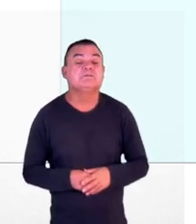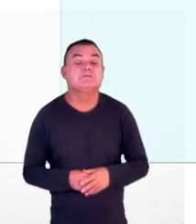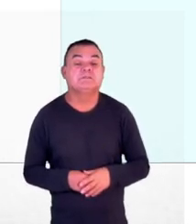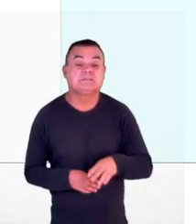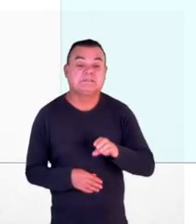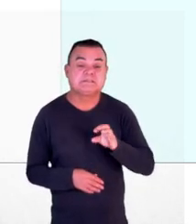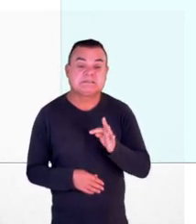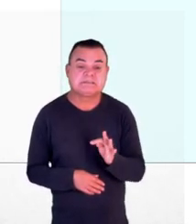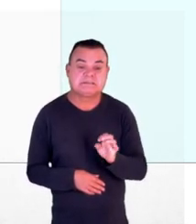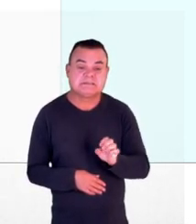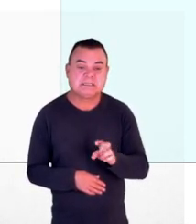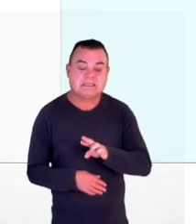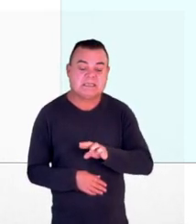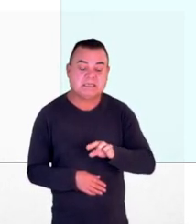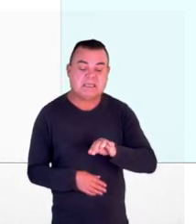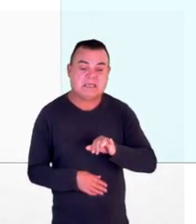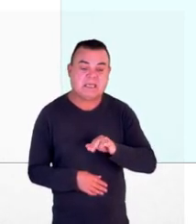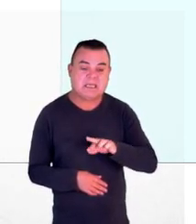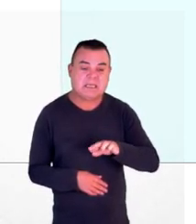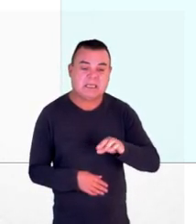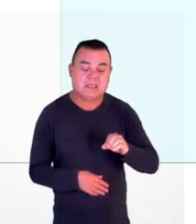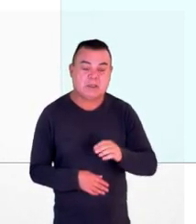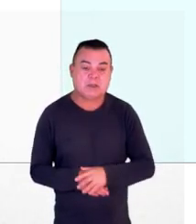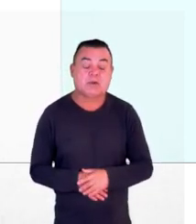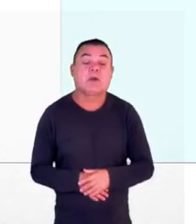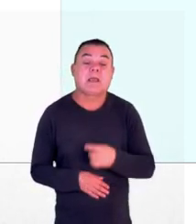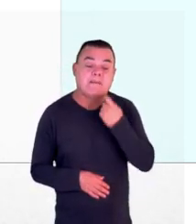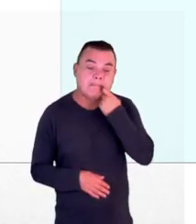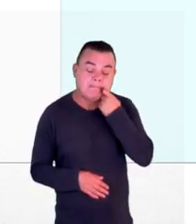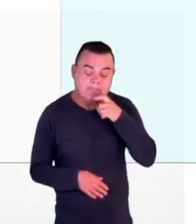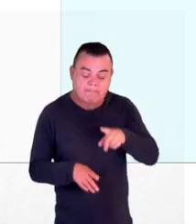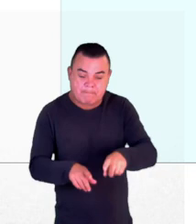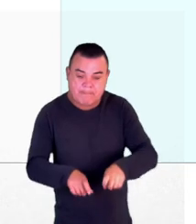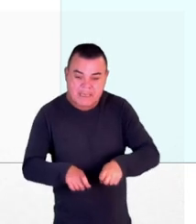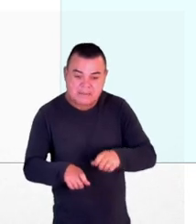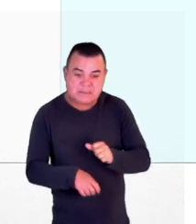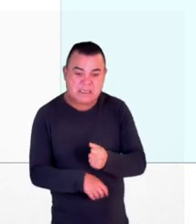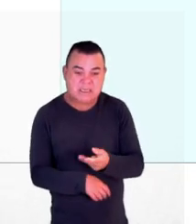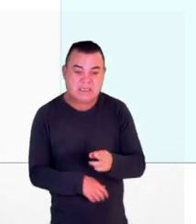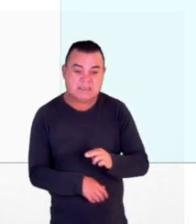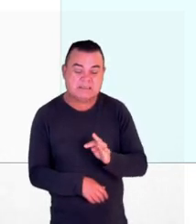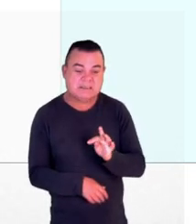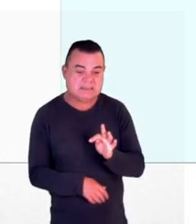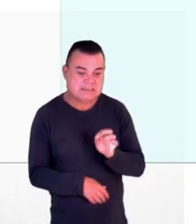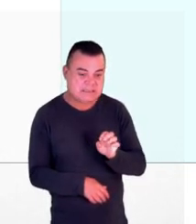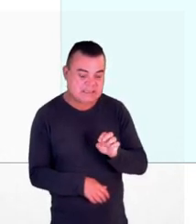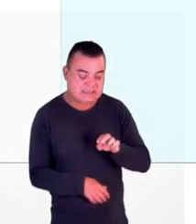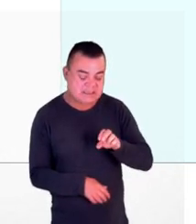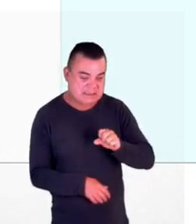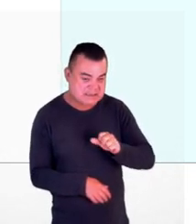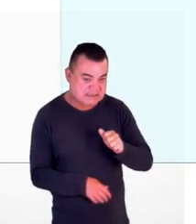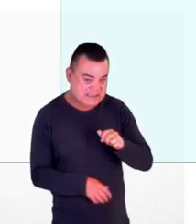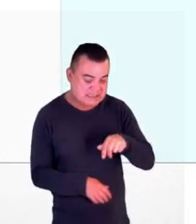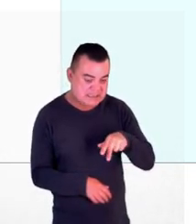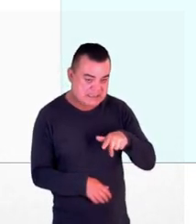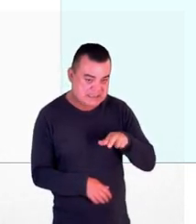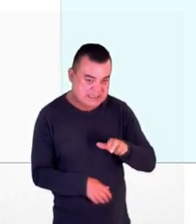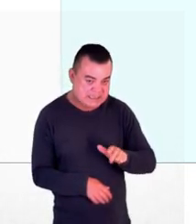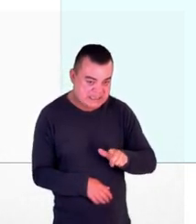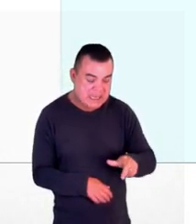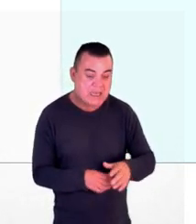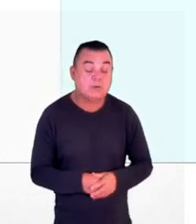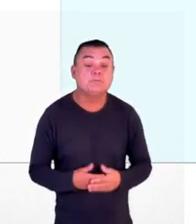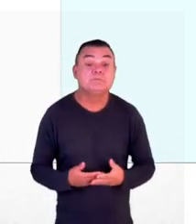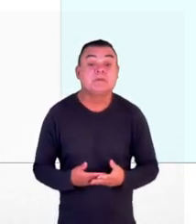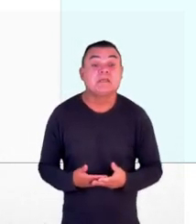eh pesqueiros né pesca artesanal várias categorias aí de trabalhadores que se enquadram como comunidades